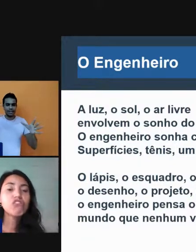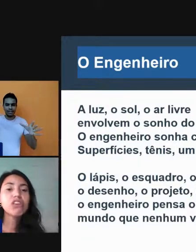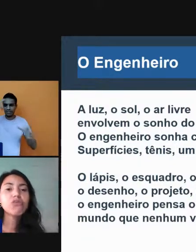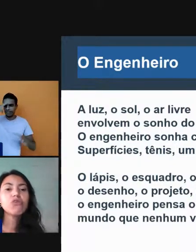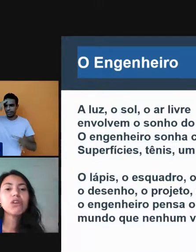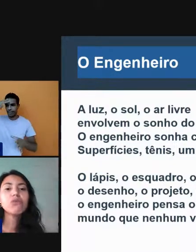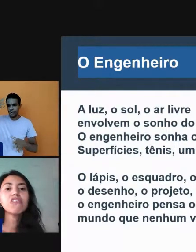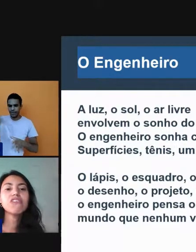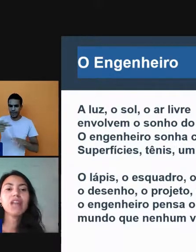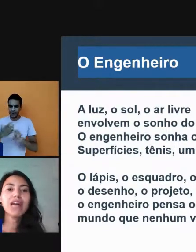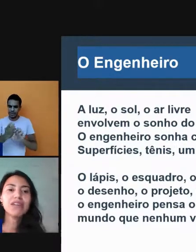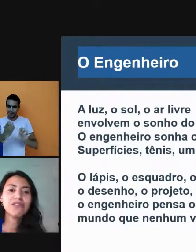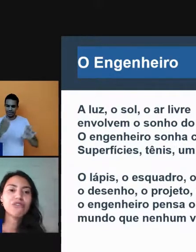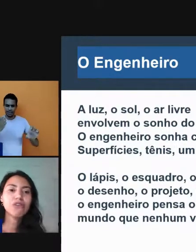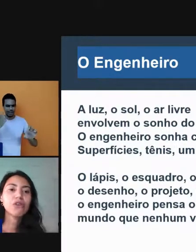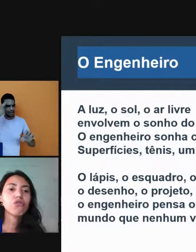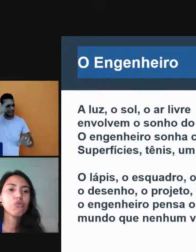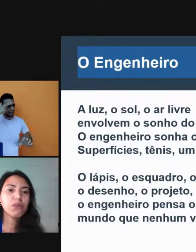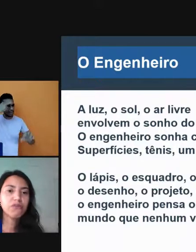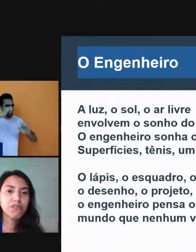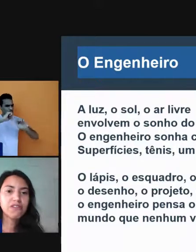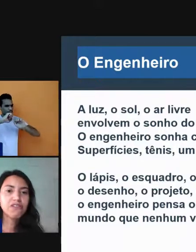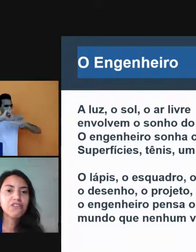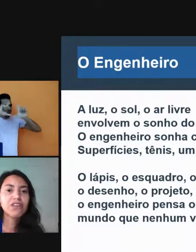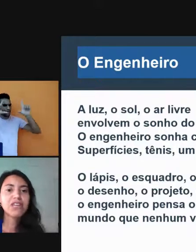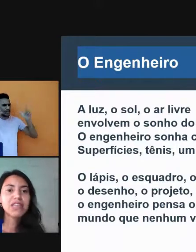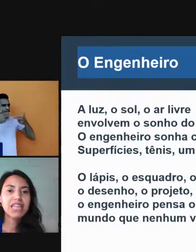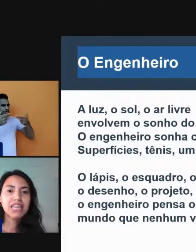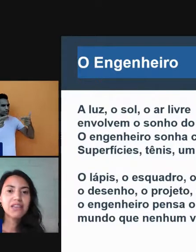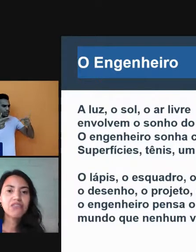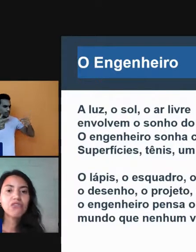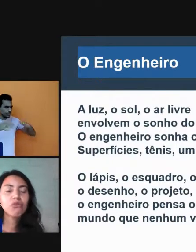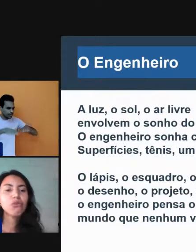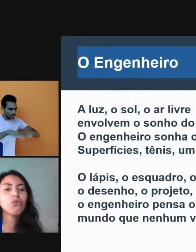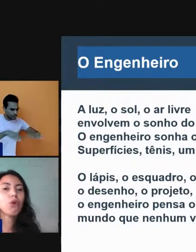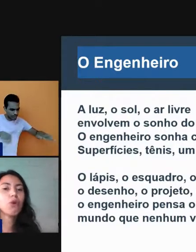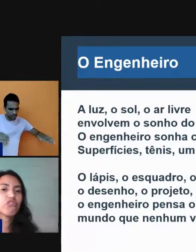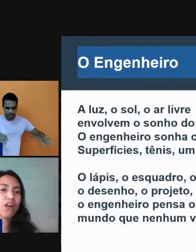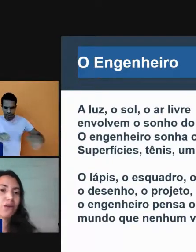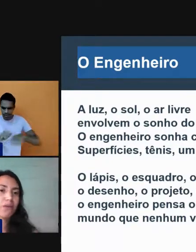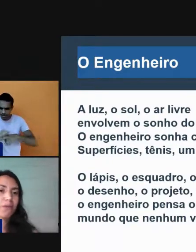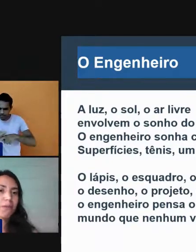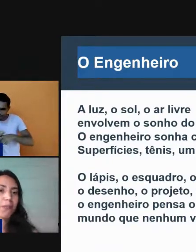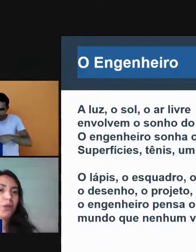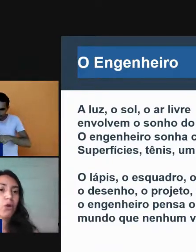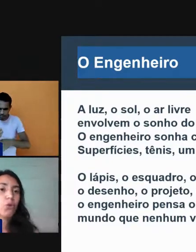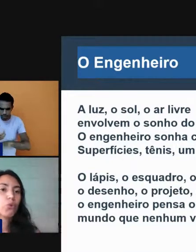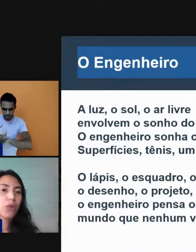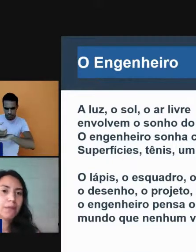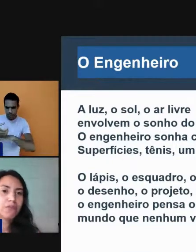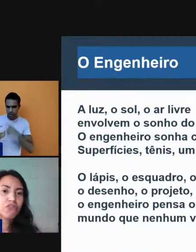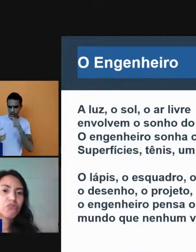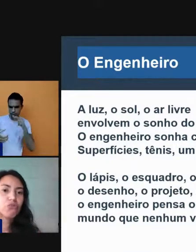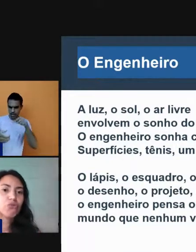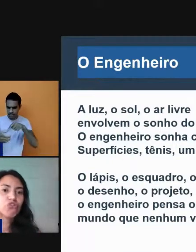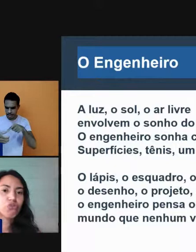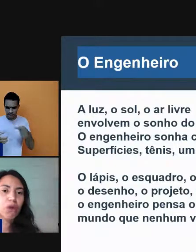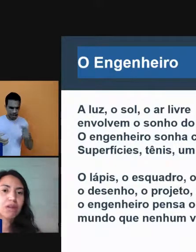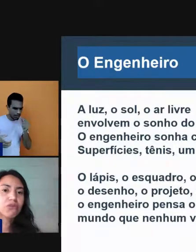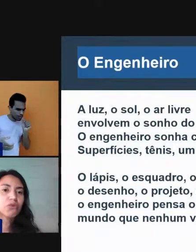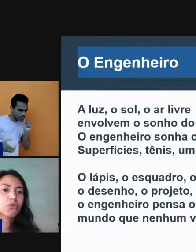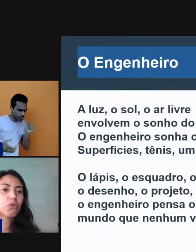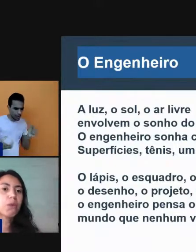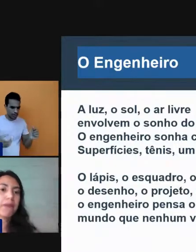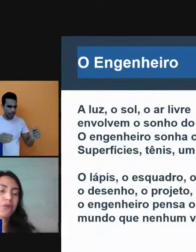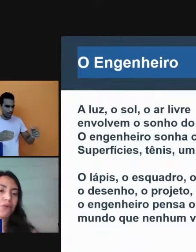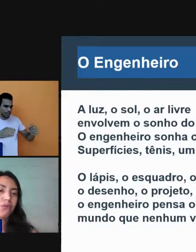O engenheiro sonha coisas claras, superfícies, tênis, um copo de água. O lápis, o